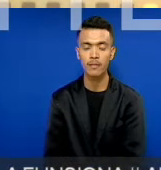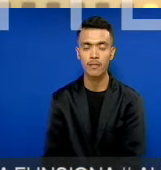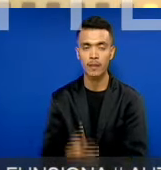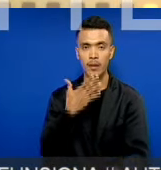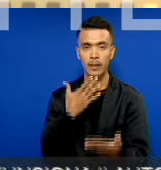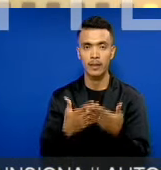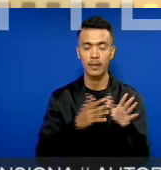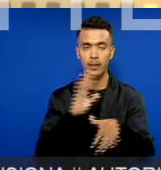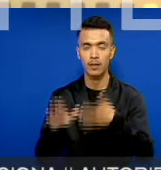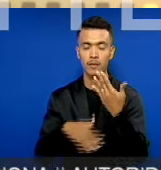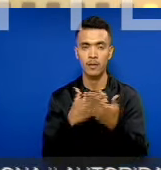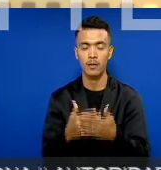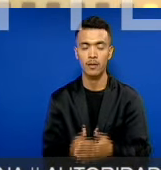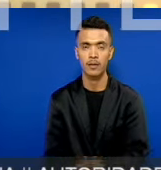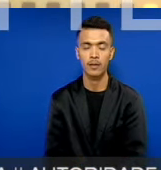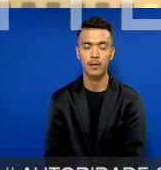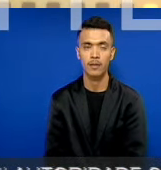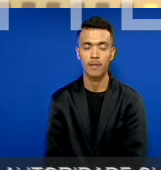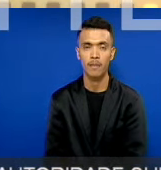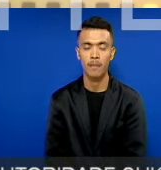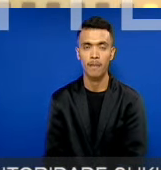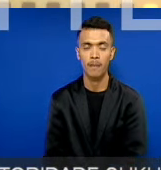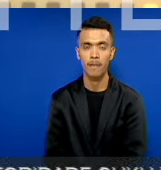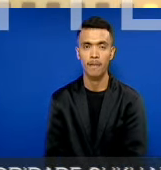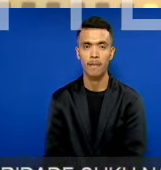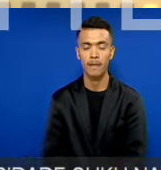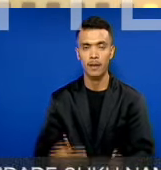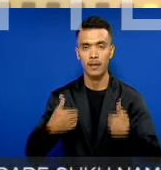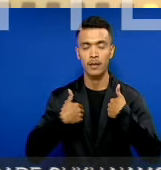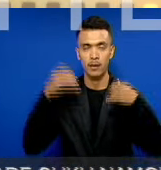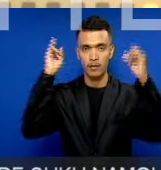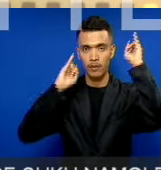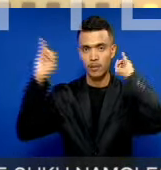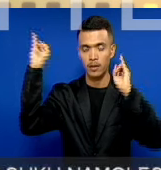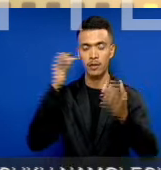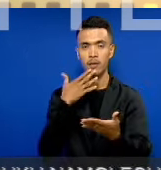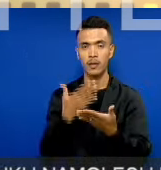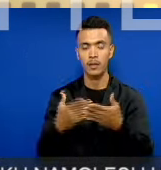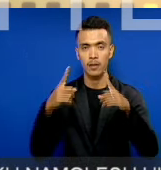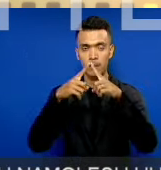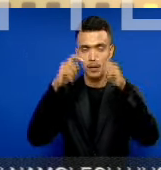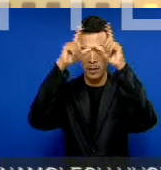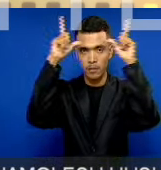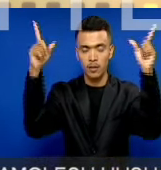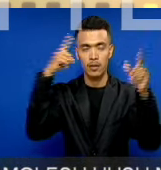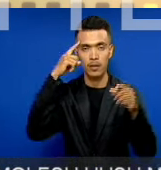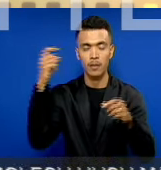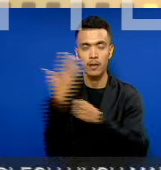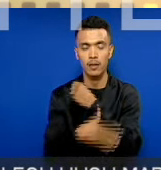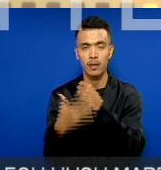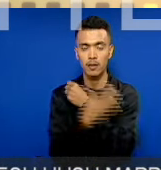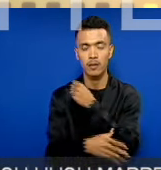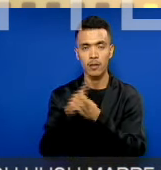Dear telespectadores, no mozo vim desde Rádio Televisão Timor-Leste. E a novidades positivas teves para Timor-Leste, também a Nasaun na torcida Resin, mas